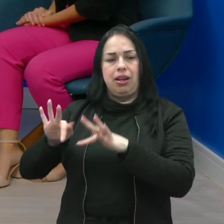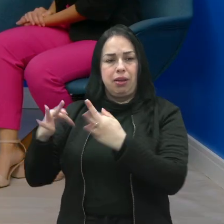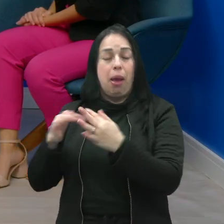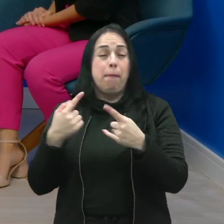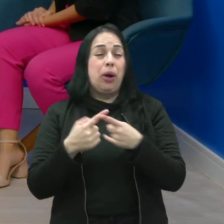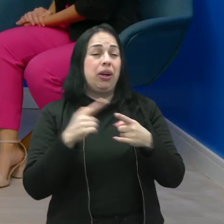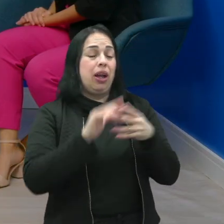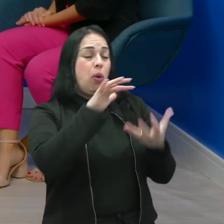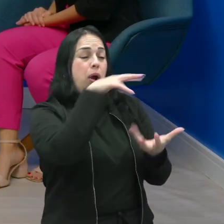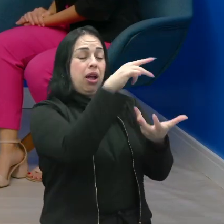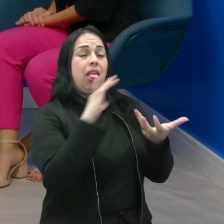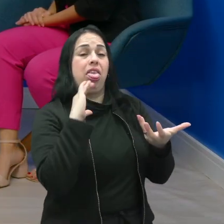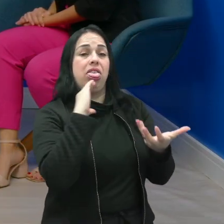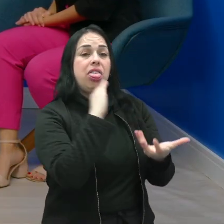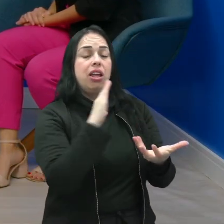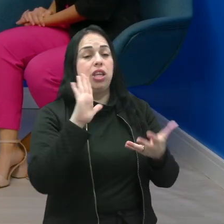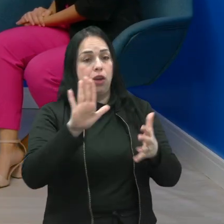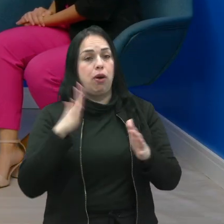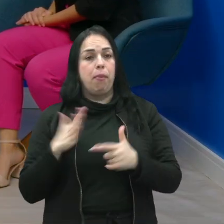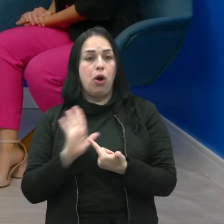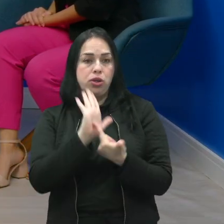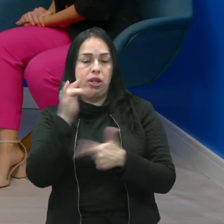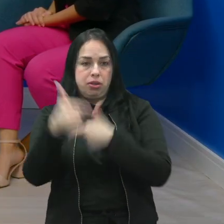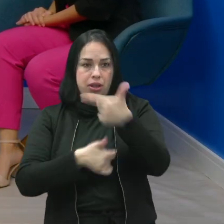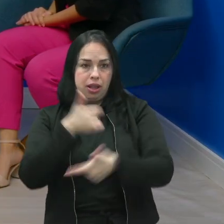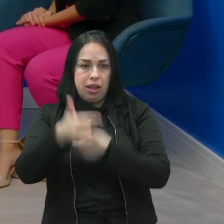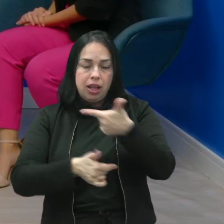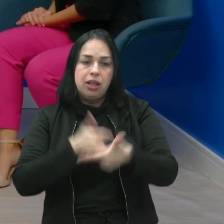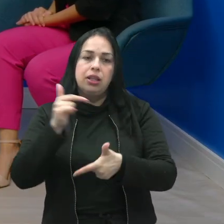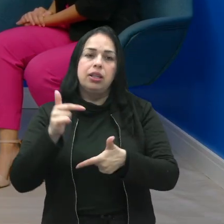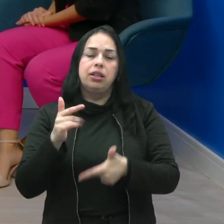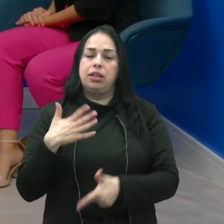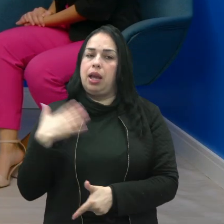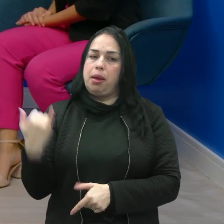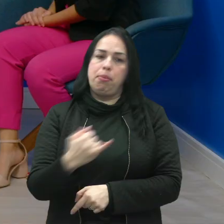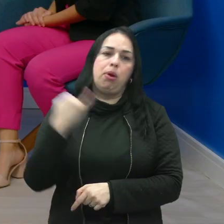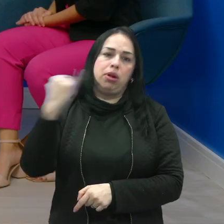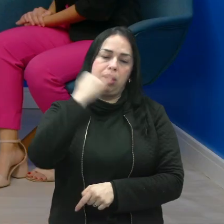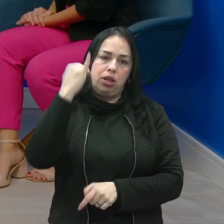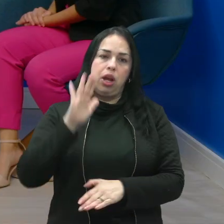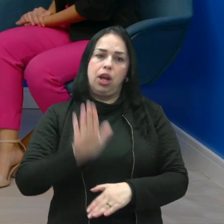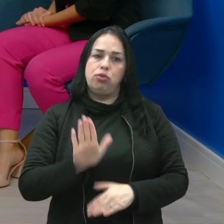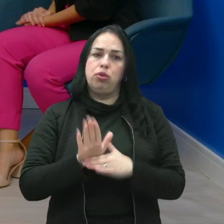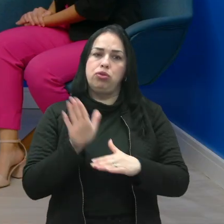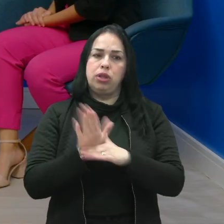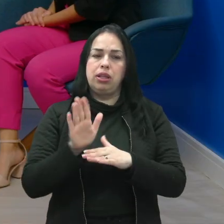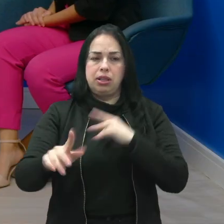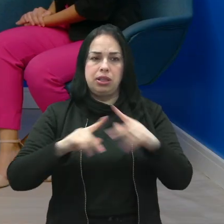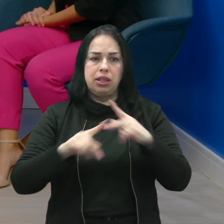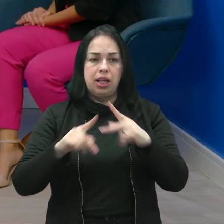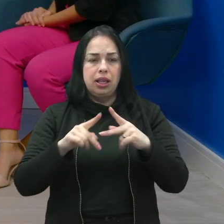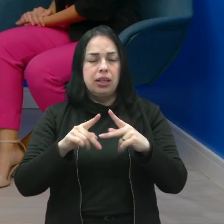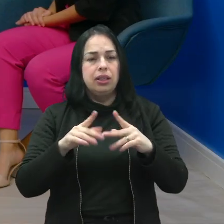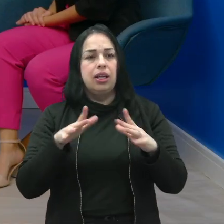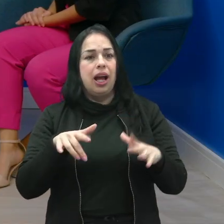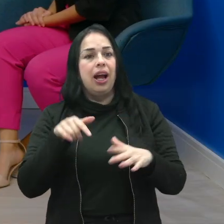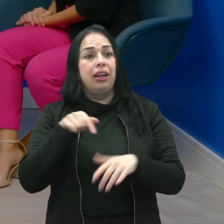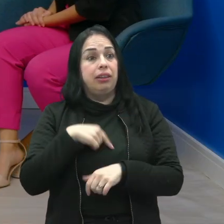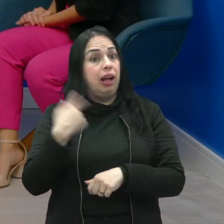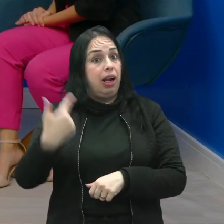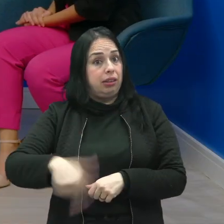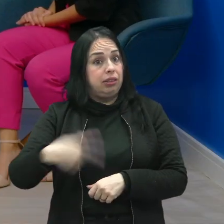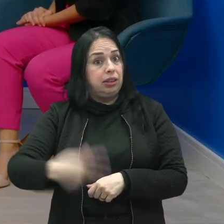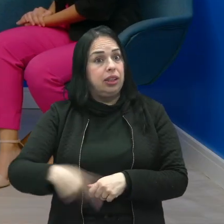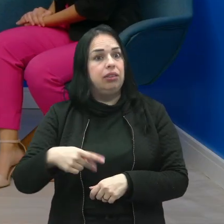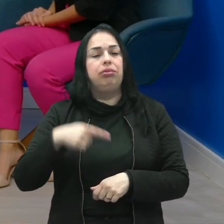global. Vou trazer um pouco do meu trabalho que eu faço com o sistema agroflorestal, que eu acho que é muito importante para o município de São José, né, o município de São José é tão pujante